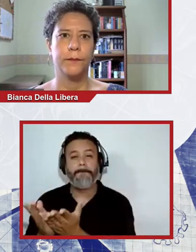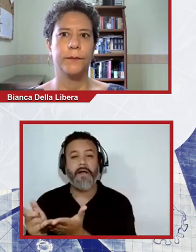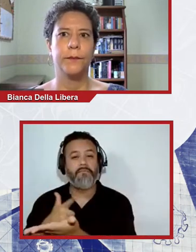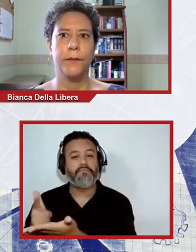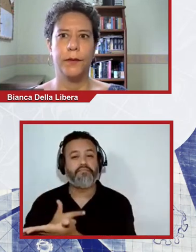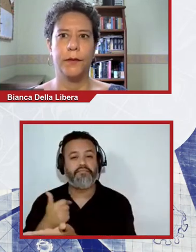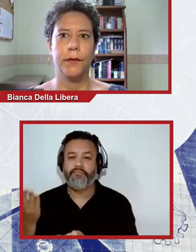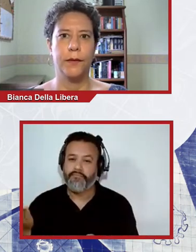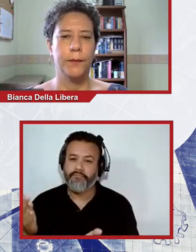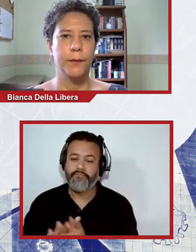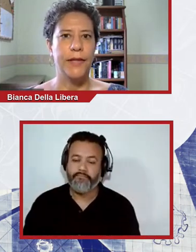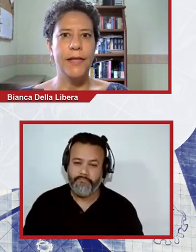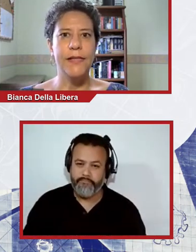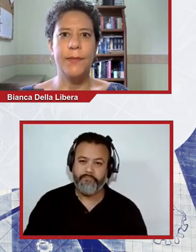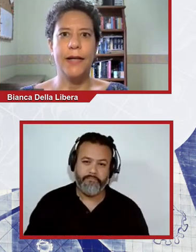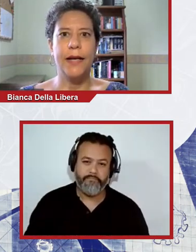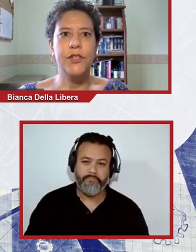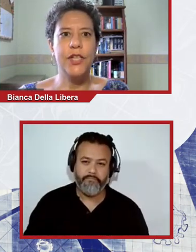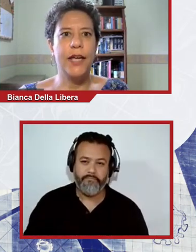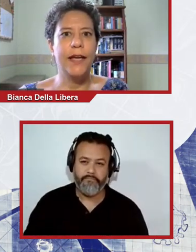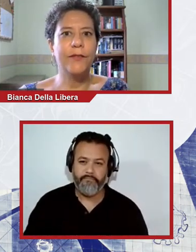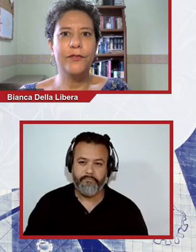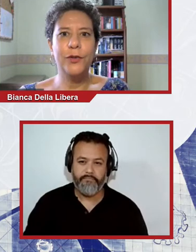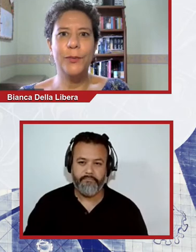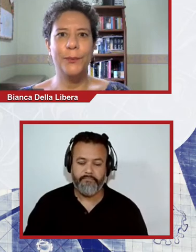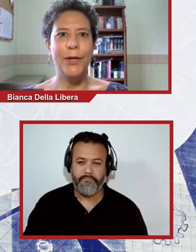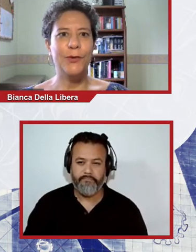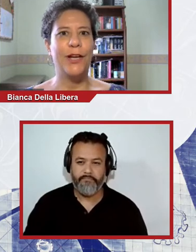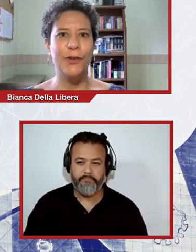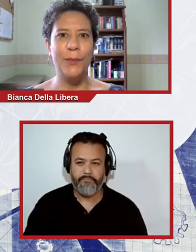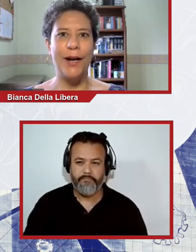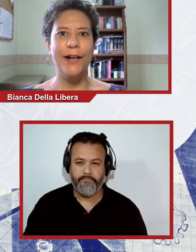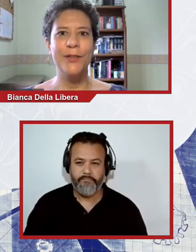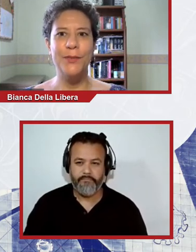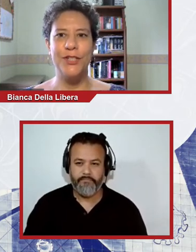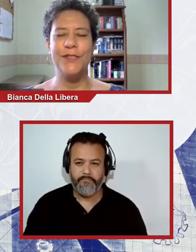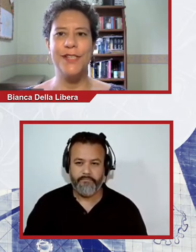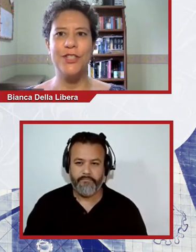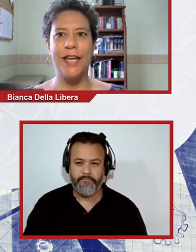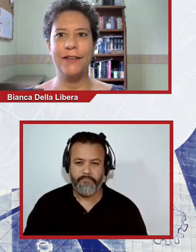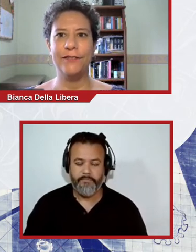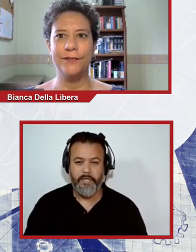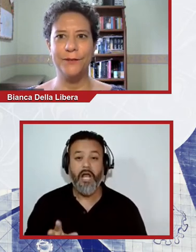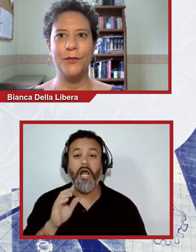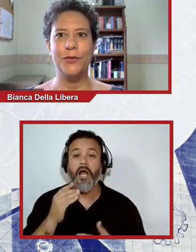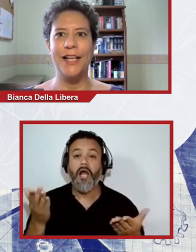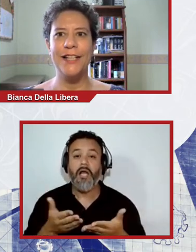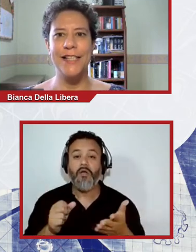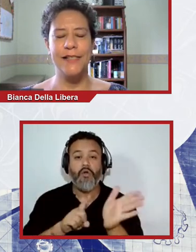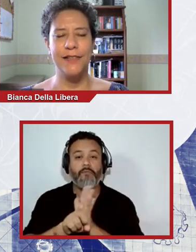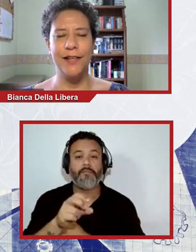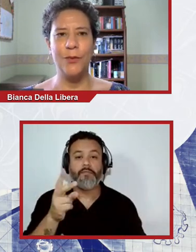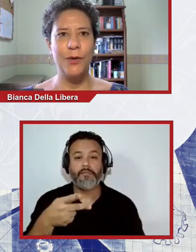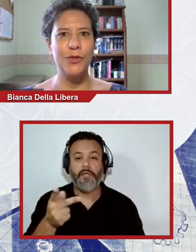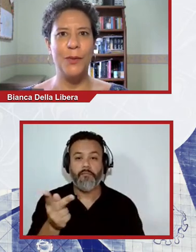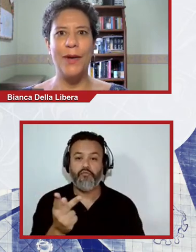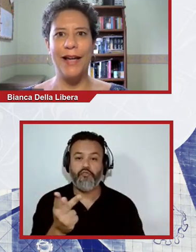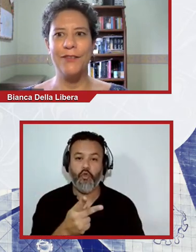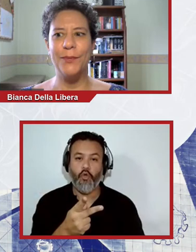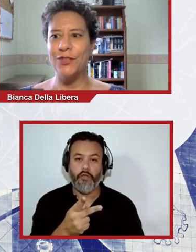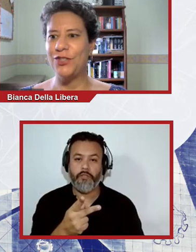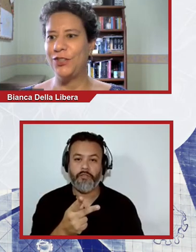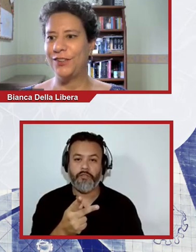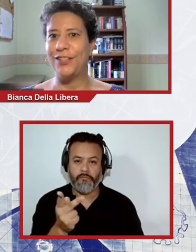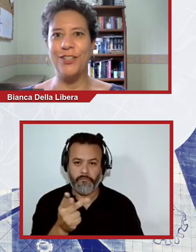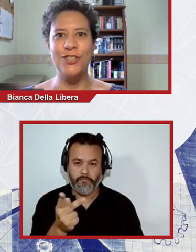encontraram. Beleza, Margarete. Vou perguntar agora para ambos, né, se vocês querem finalizar, assim, dar uma última